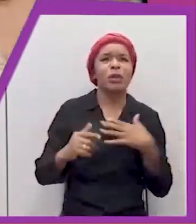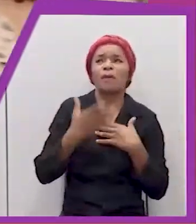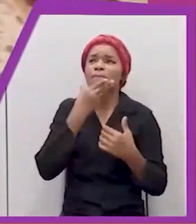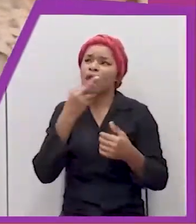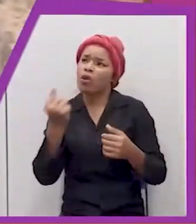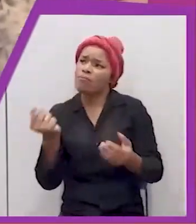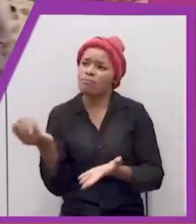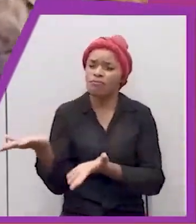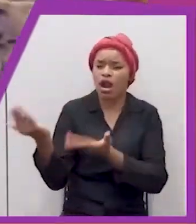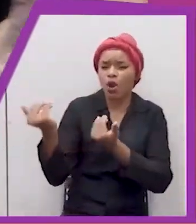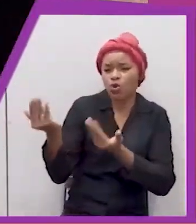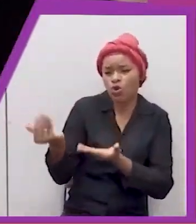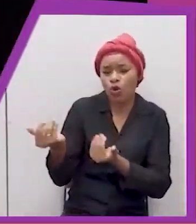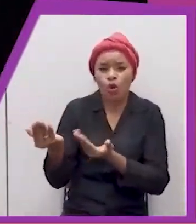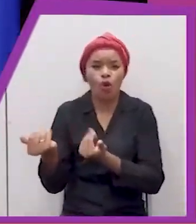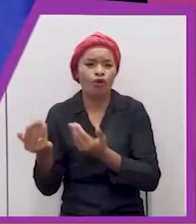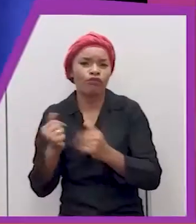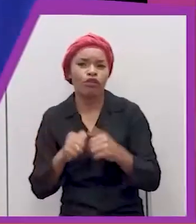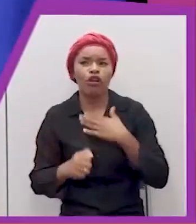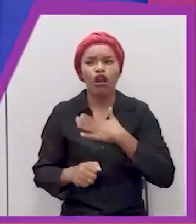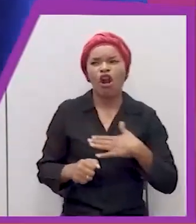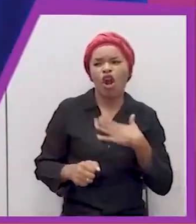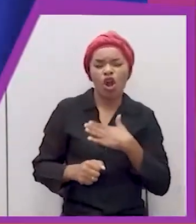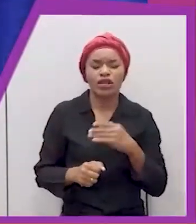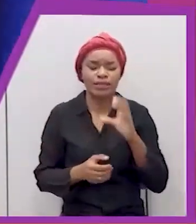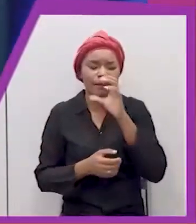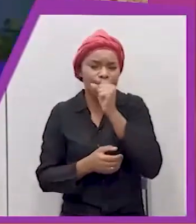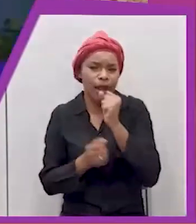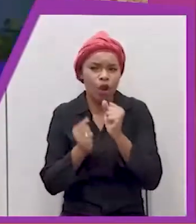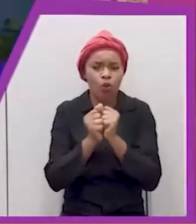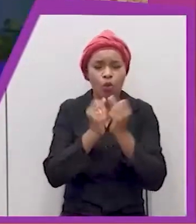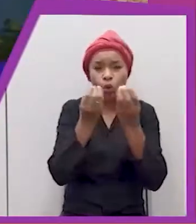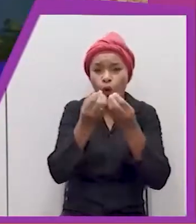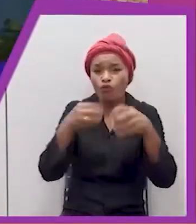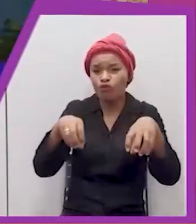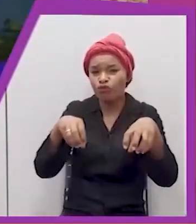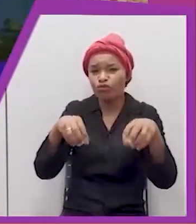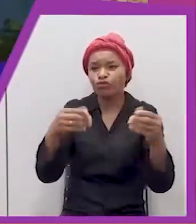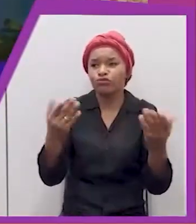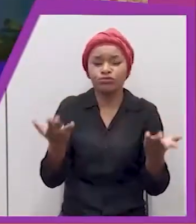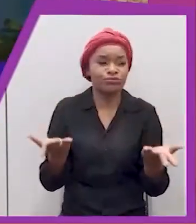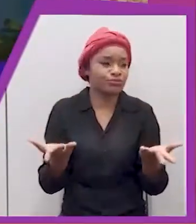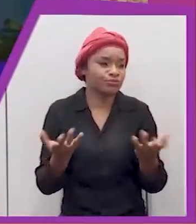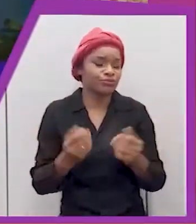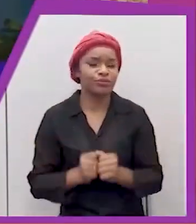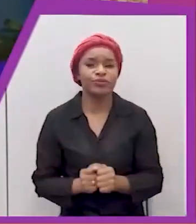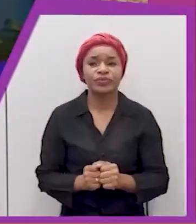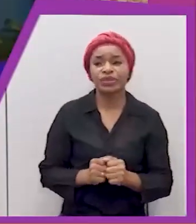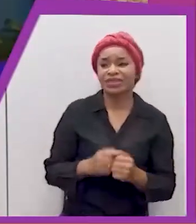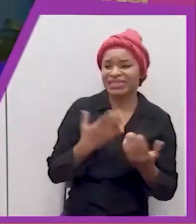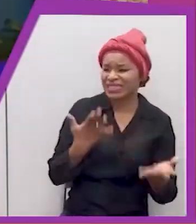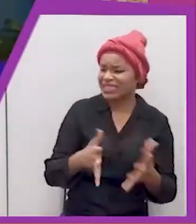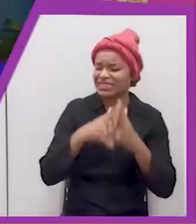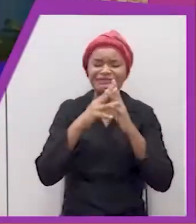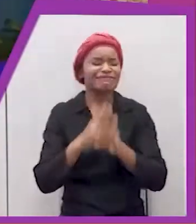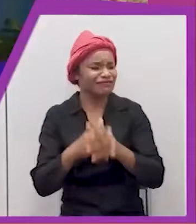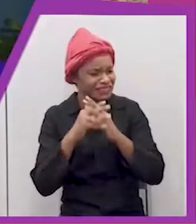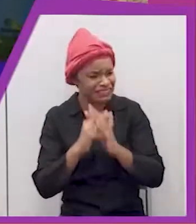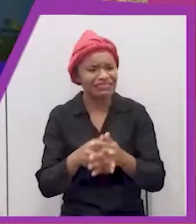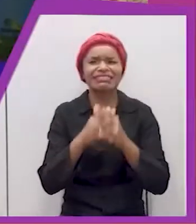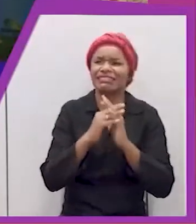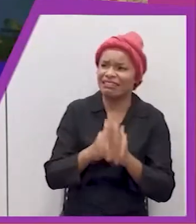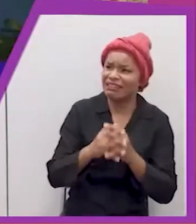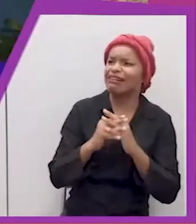com pão macarrão e o meu irmão mais novo Eu